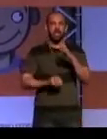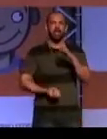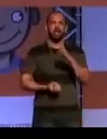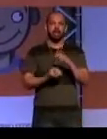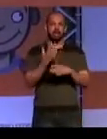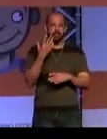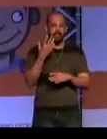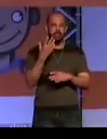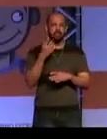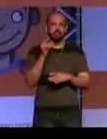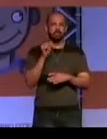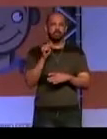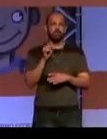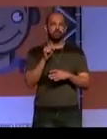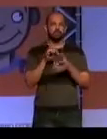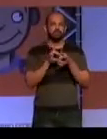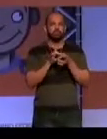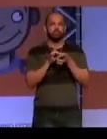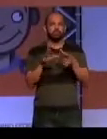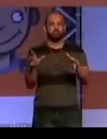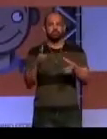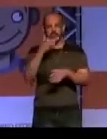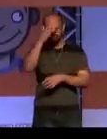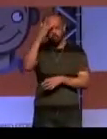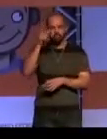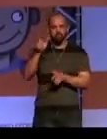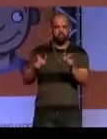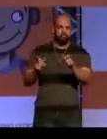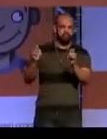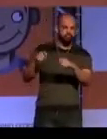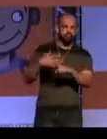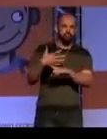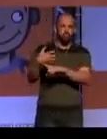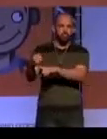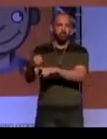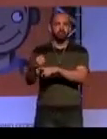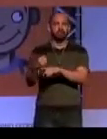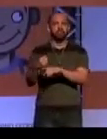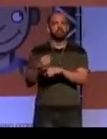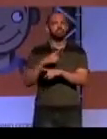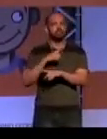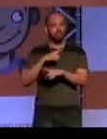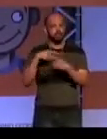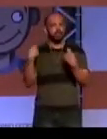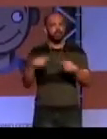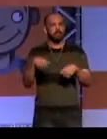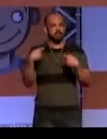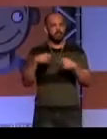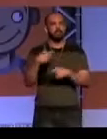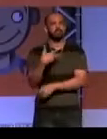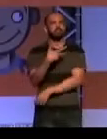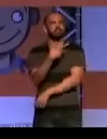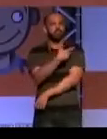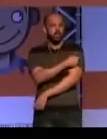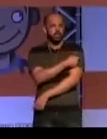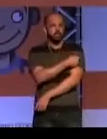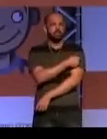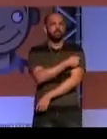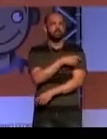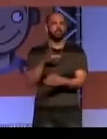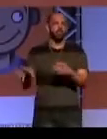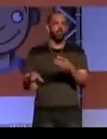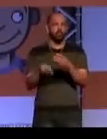criação de uma população suscetível. E existe a necessidade de fazer vacinação